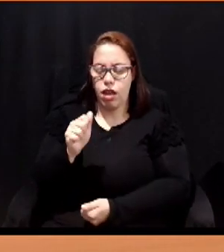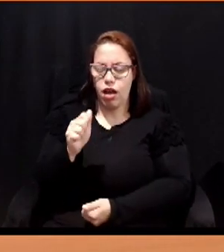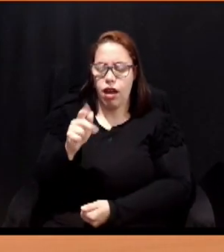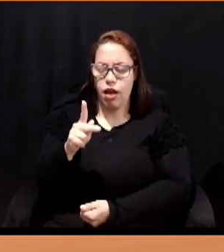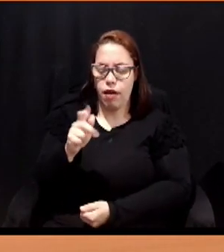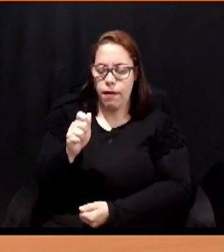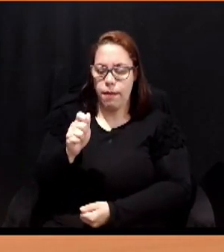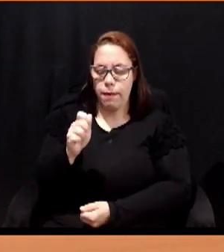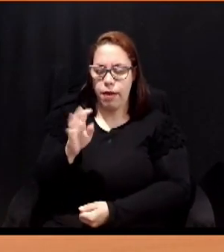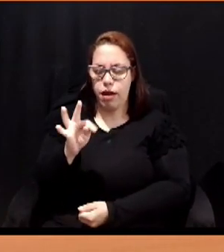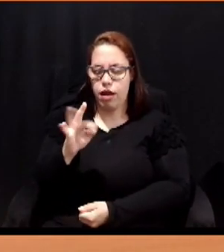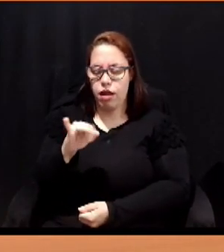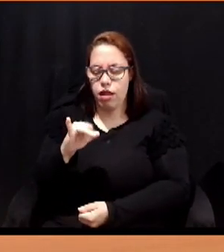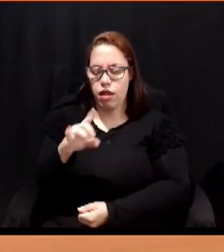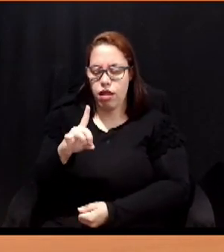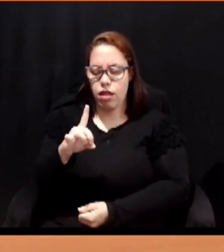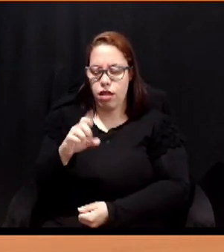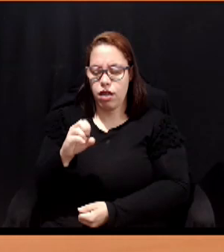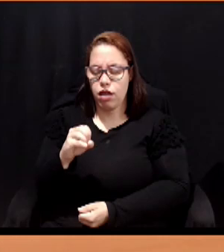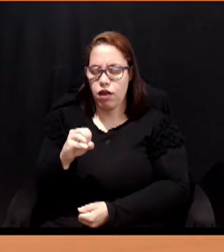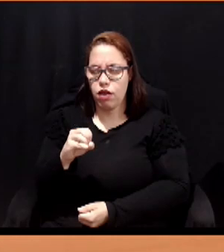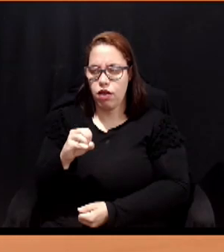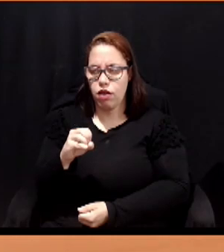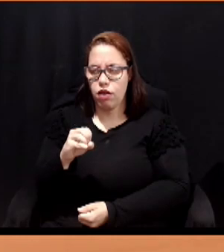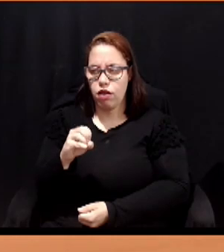não me recordo.